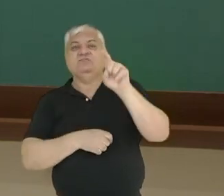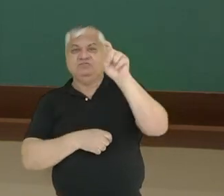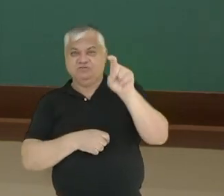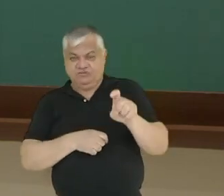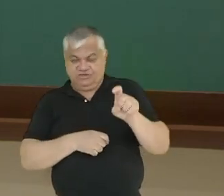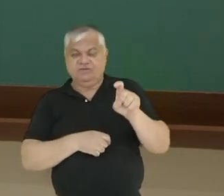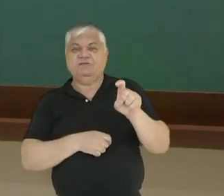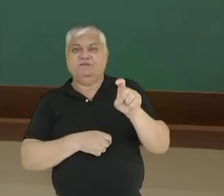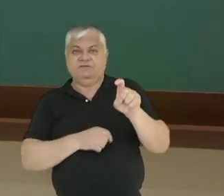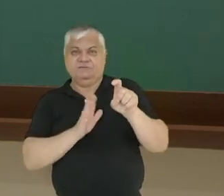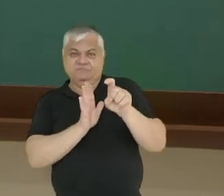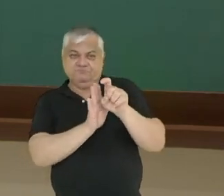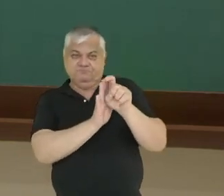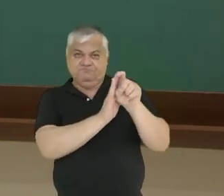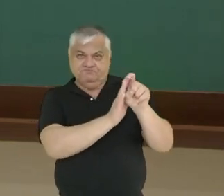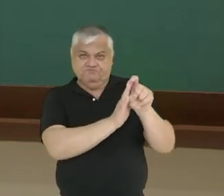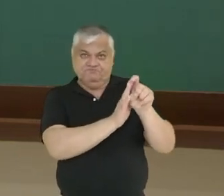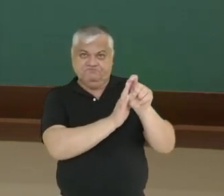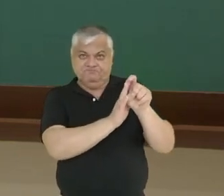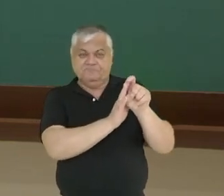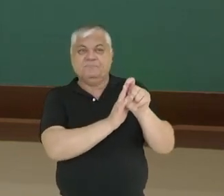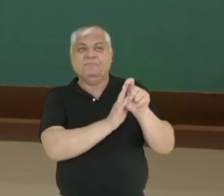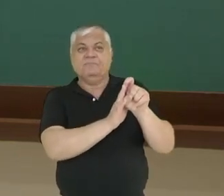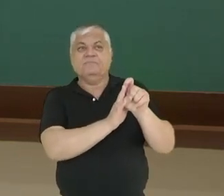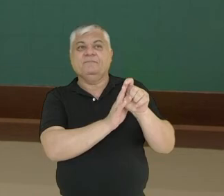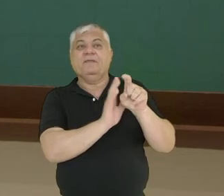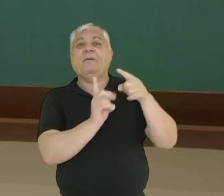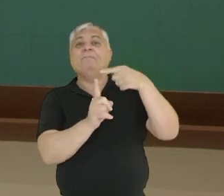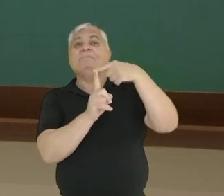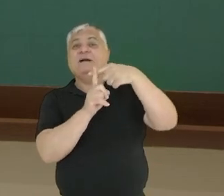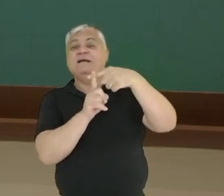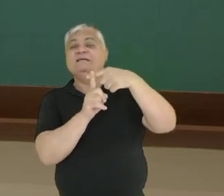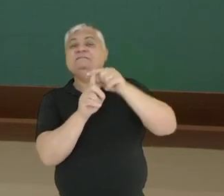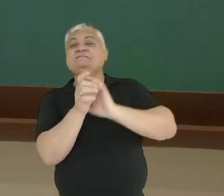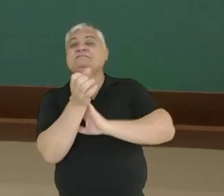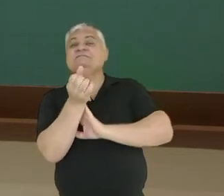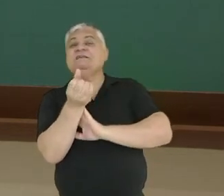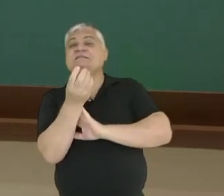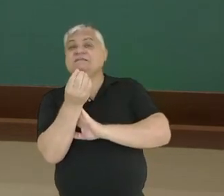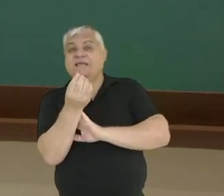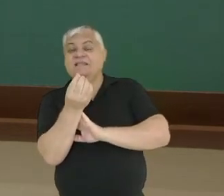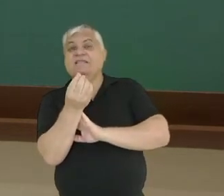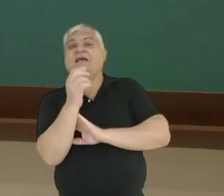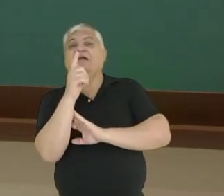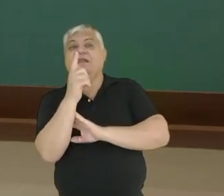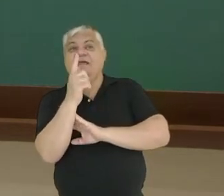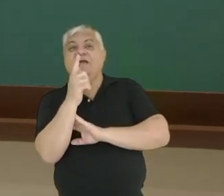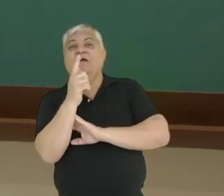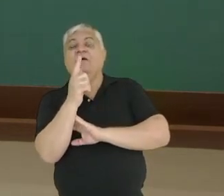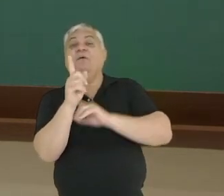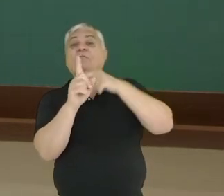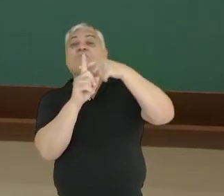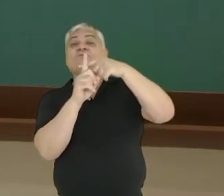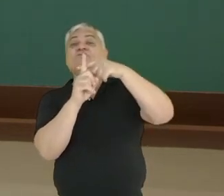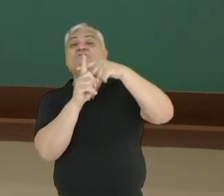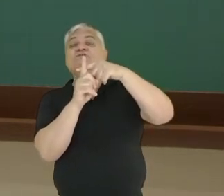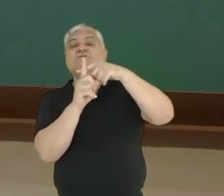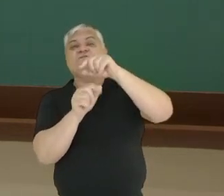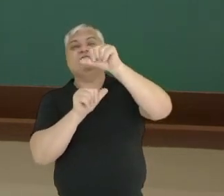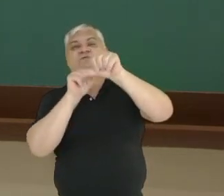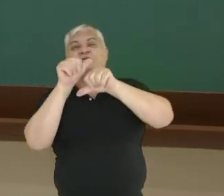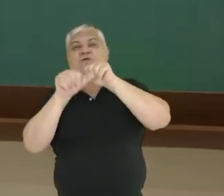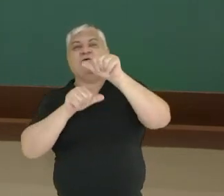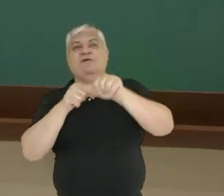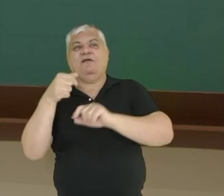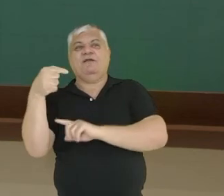o x aqui antes da igualdade. Esse 60 graus, que é positivo, ele tem que